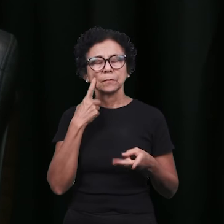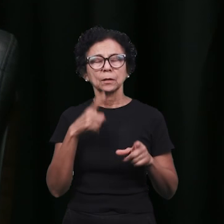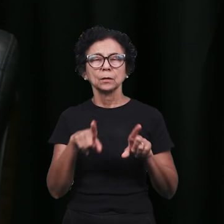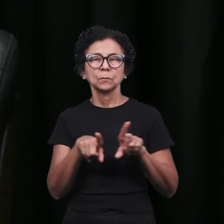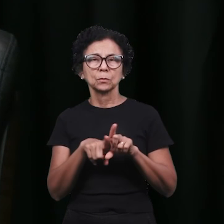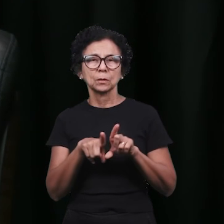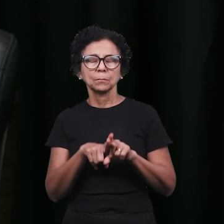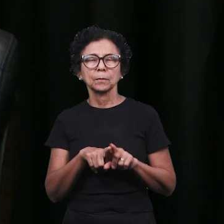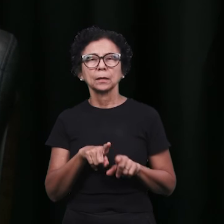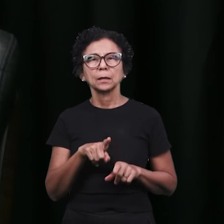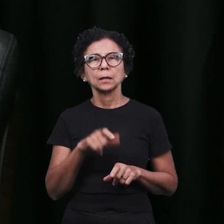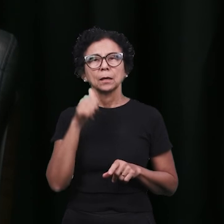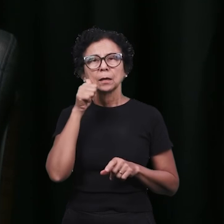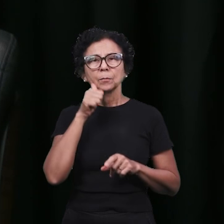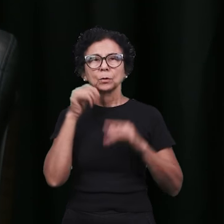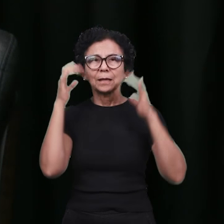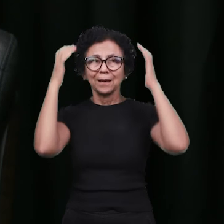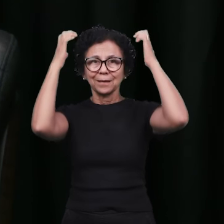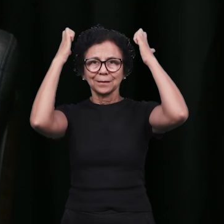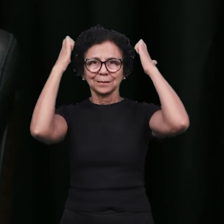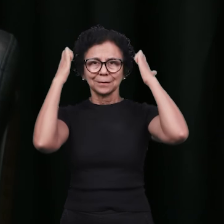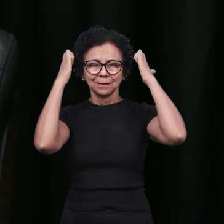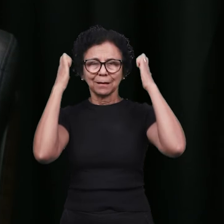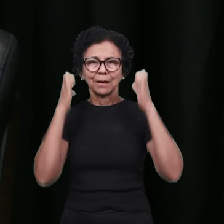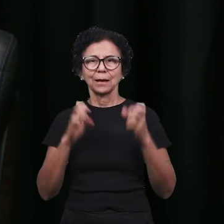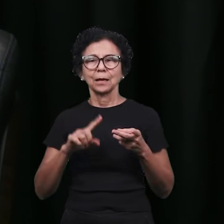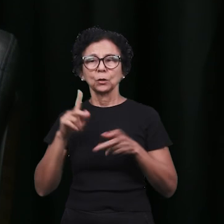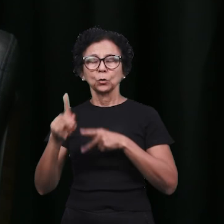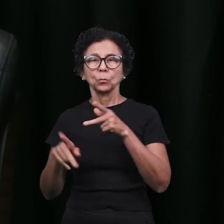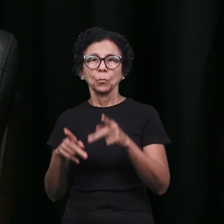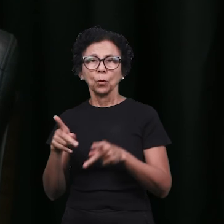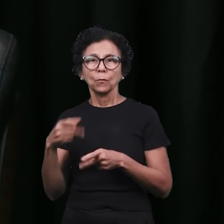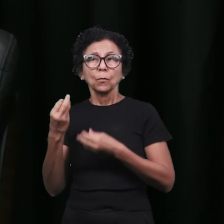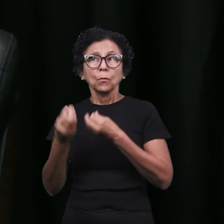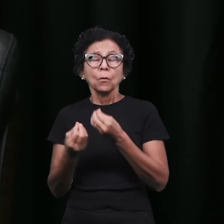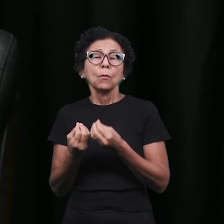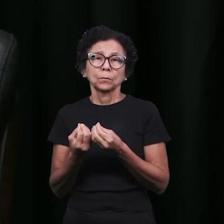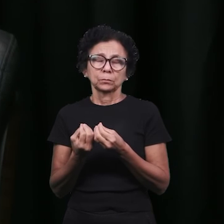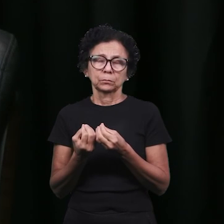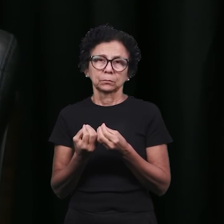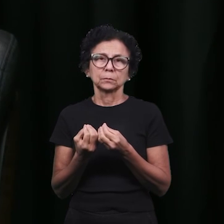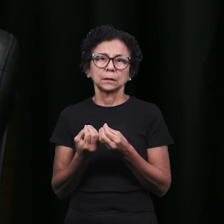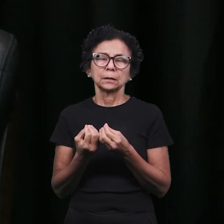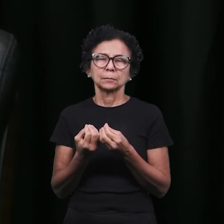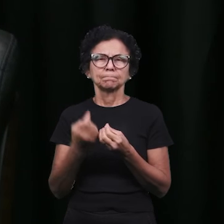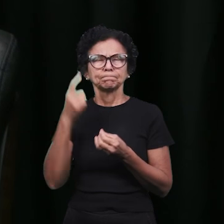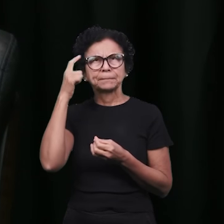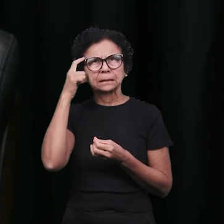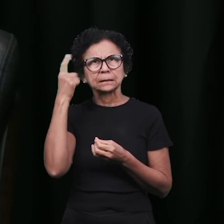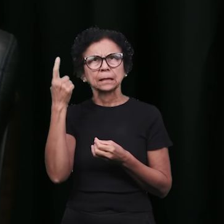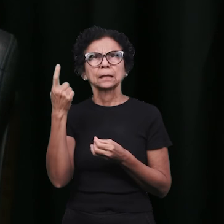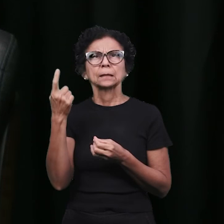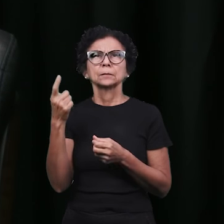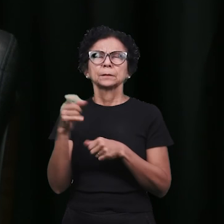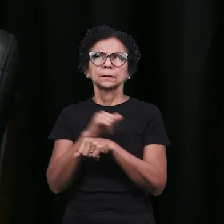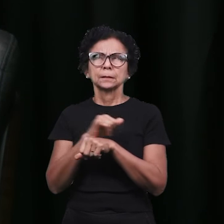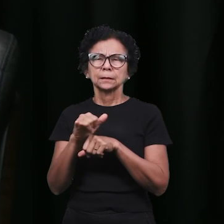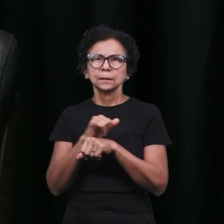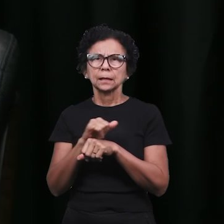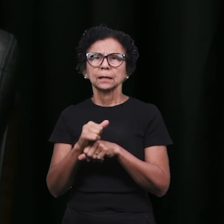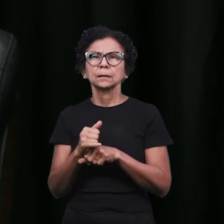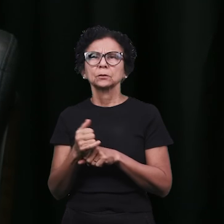recurso daquilo que foi usado por Esté e o povo para que eles pudessem alcançar